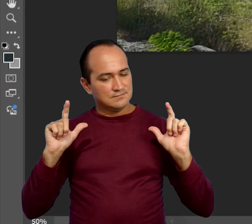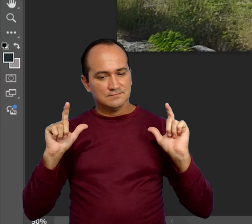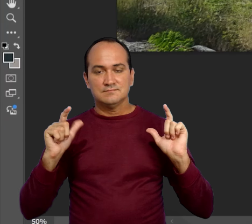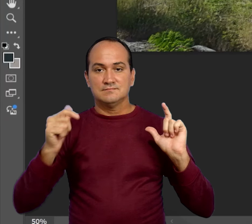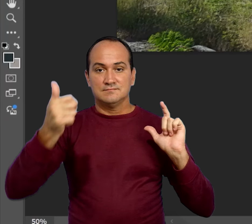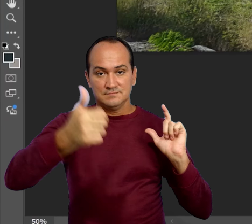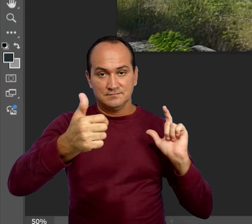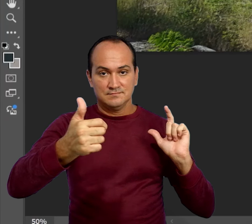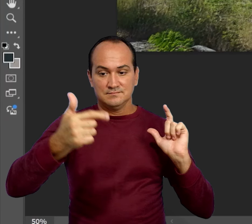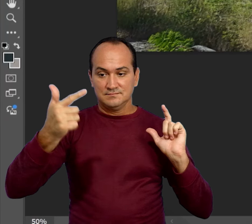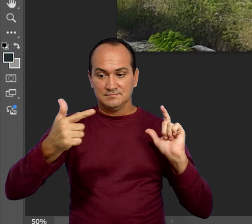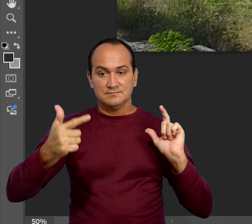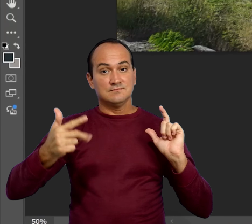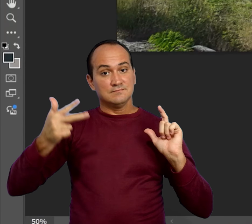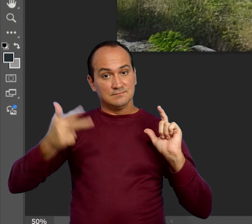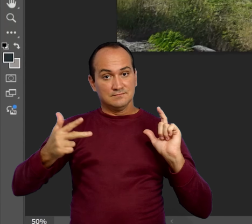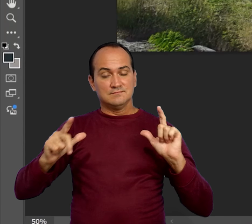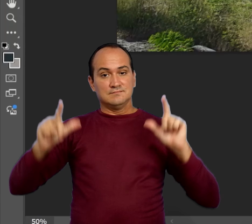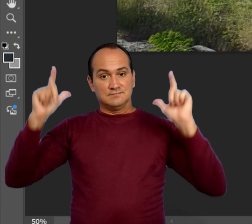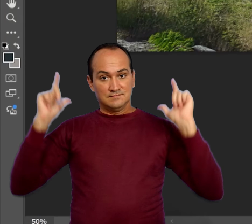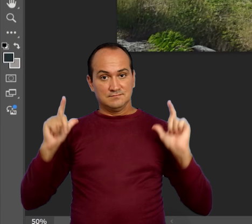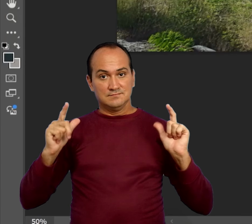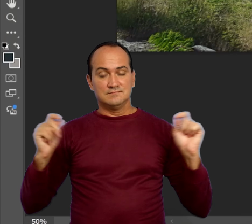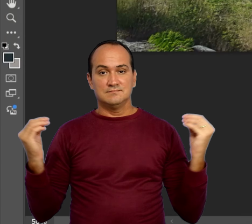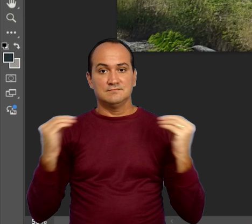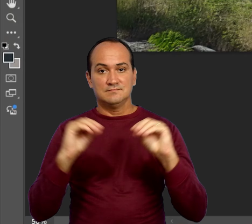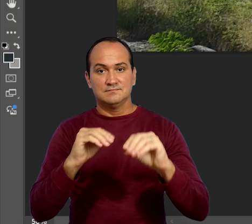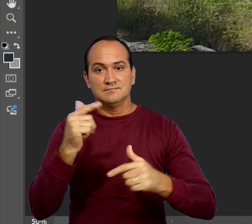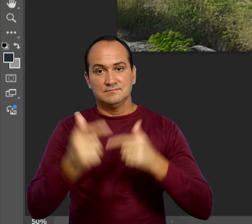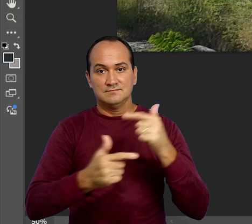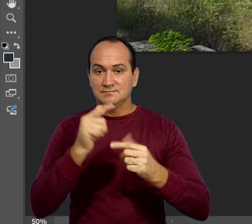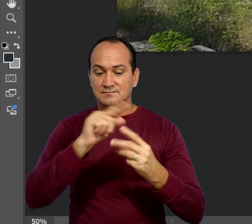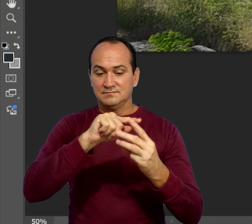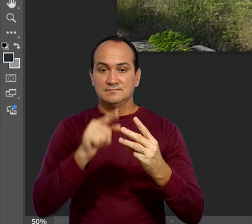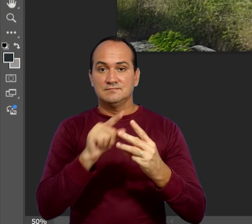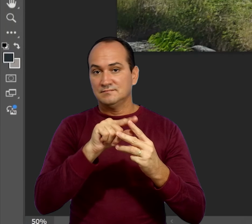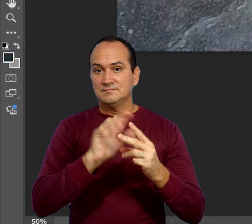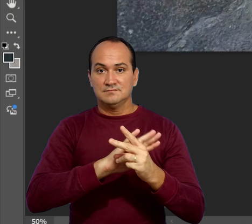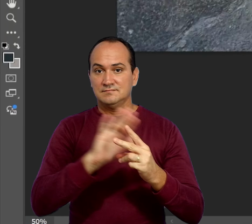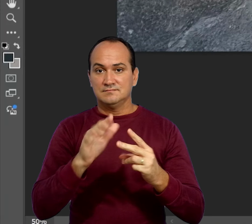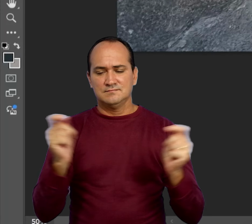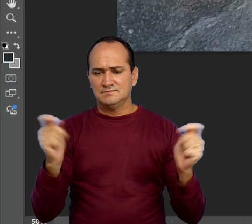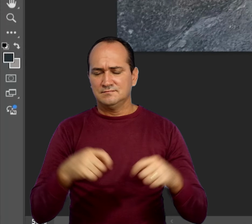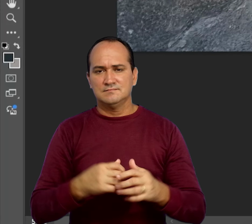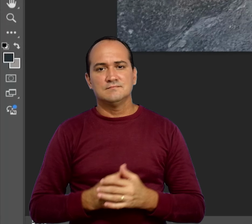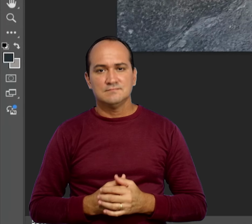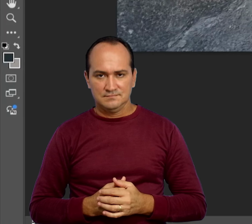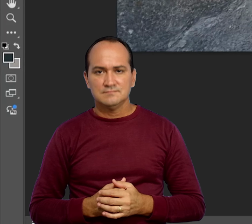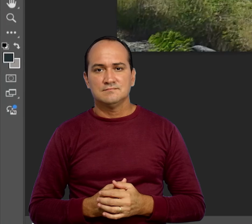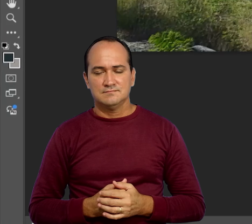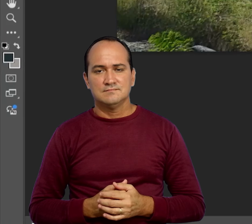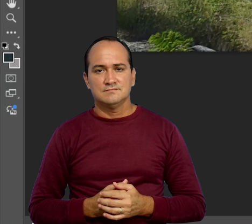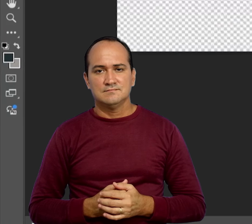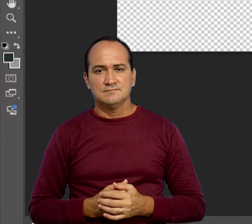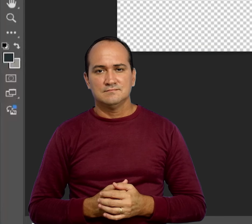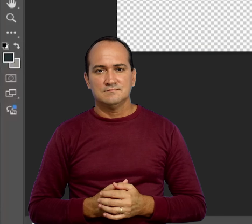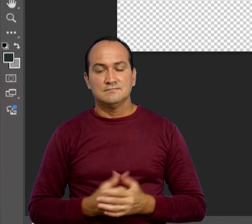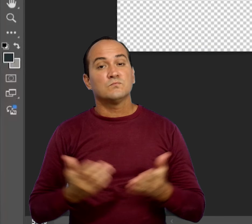A gente poderia trabalhar isso também, mas como nesse caso aqui, na verdade eu nem vou precisar, eu vou trabalhar só com essas duas aqui, já vai ser suficiente,